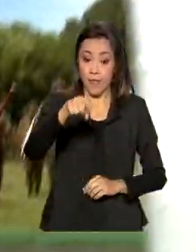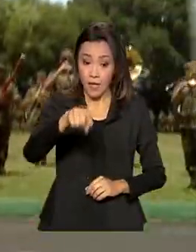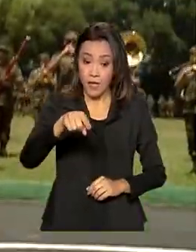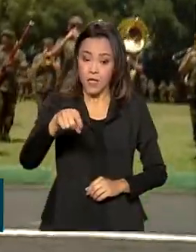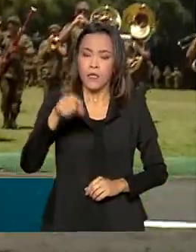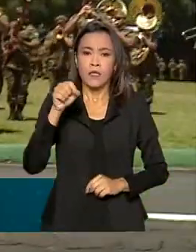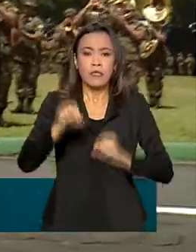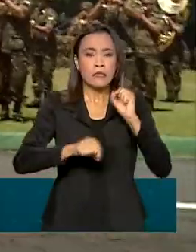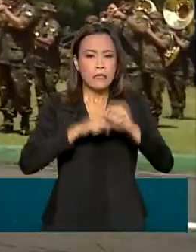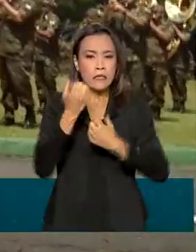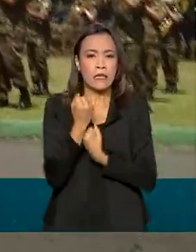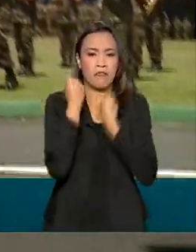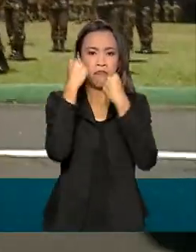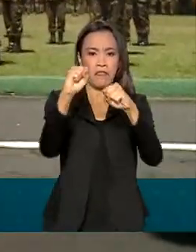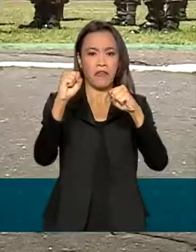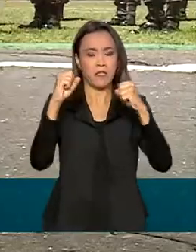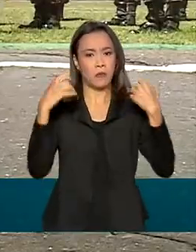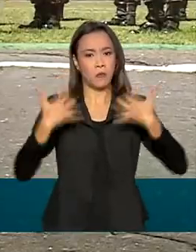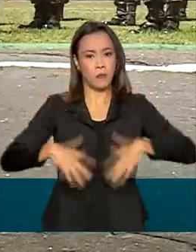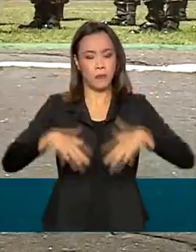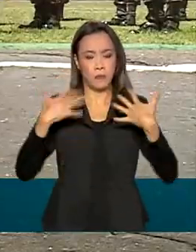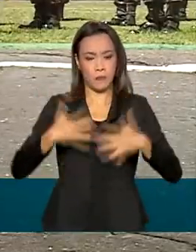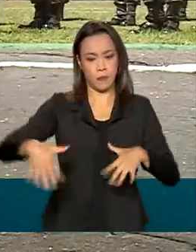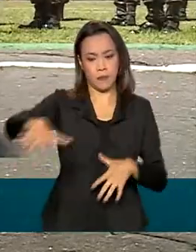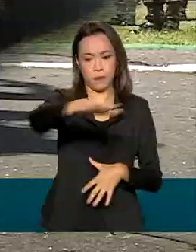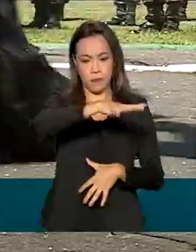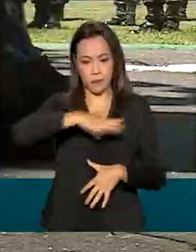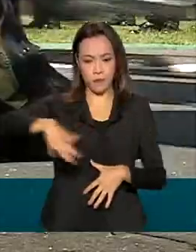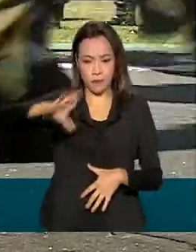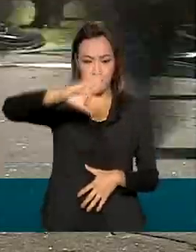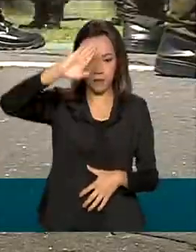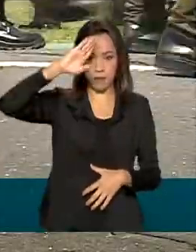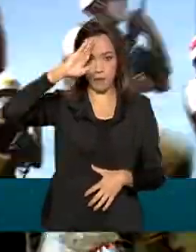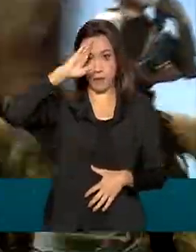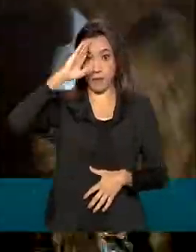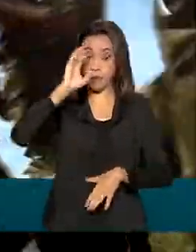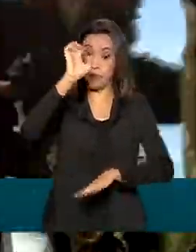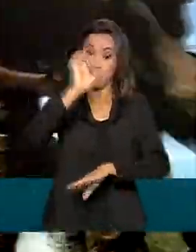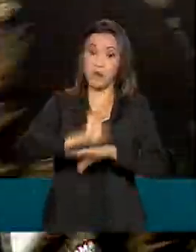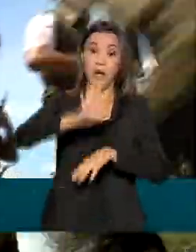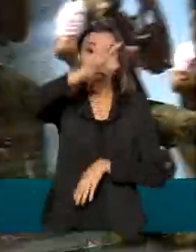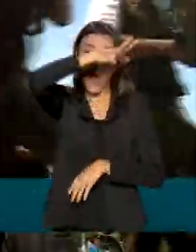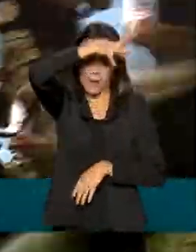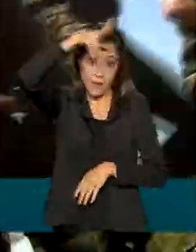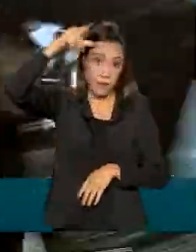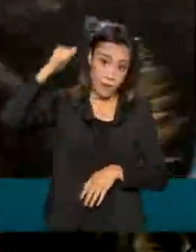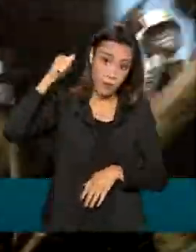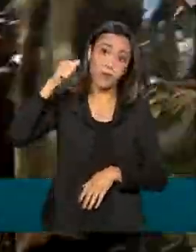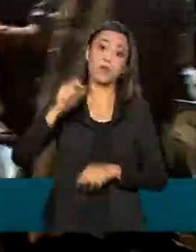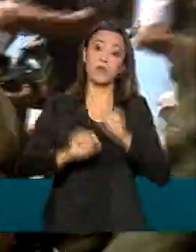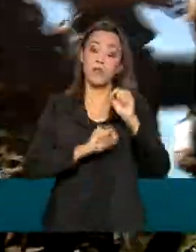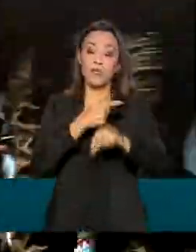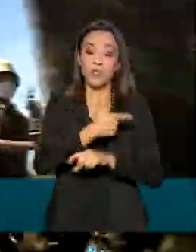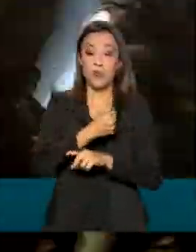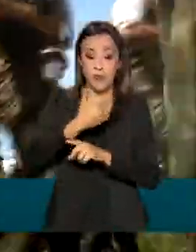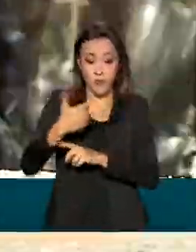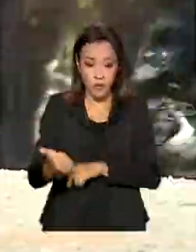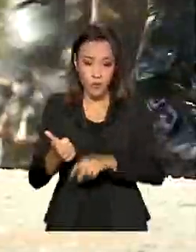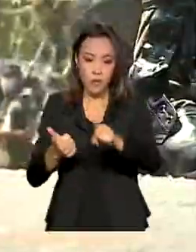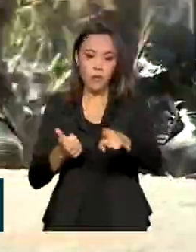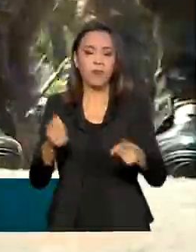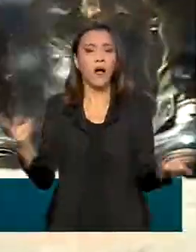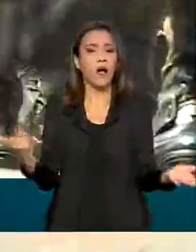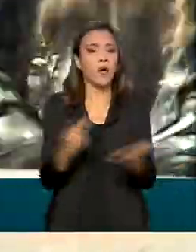defesa externa já realizado pelo Comando Militar da Amazônia, a Operação Amazônia 2021,